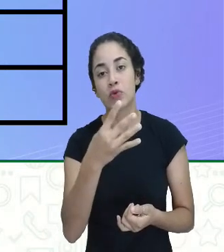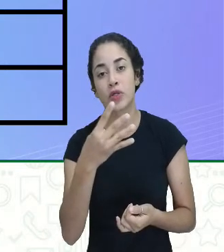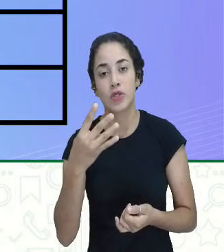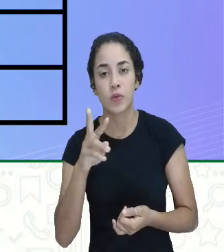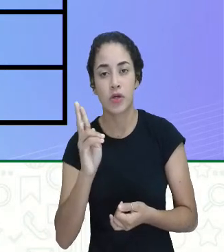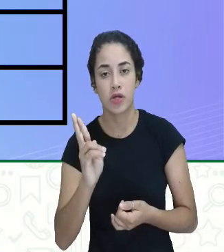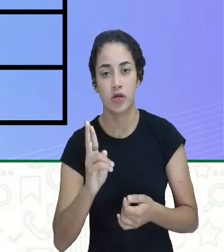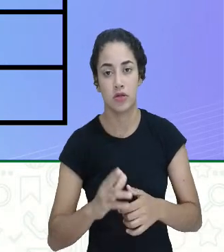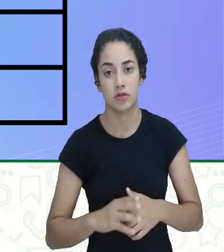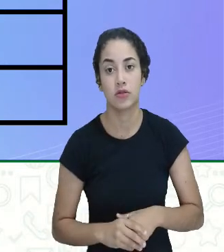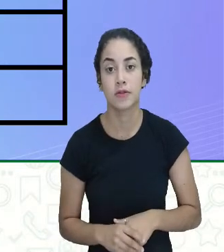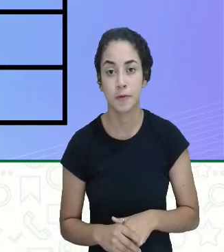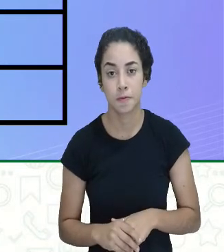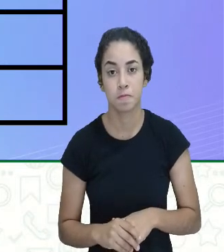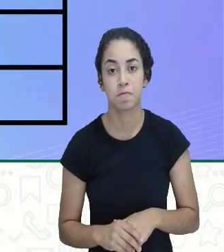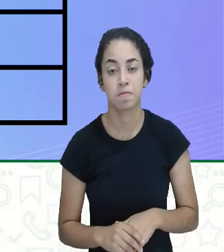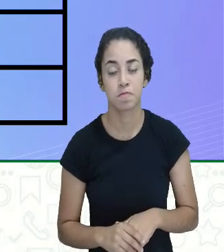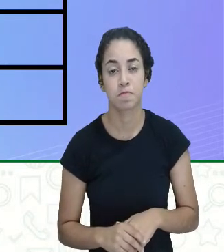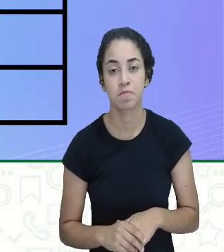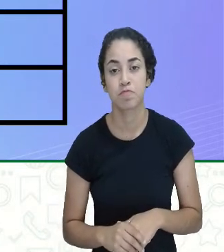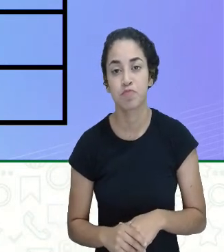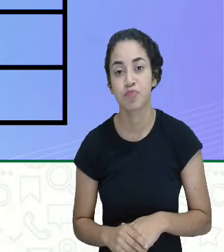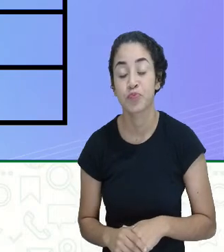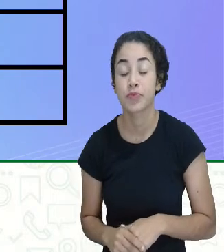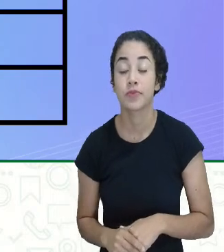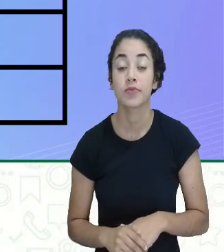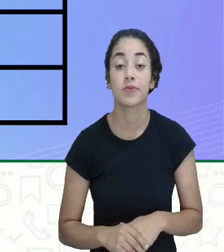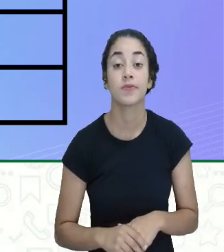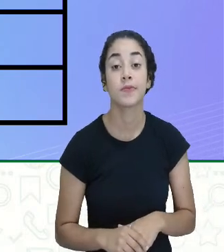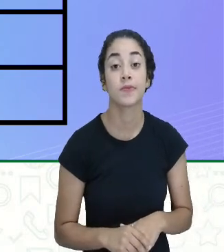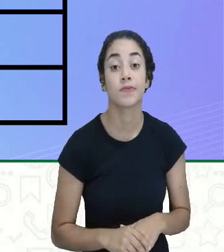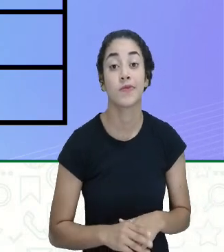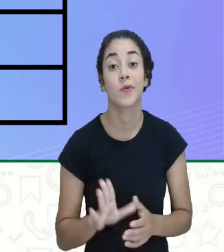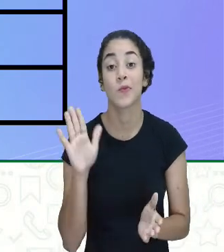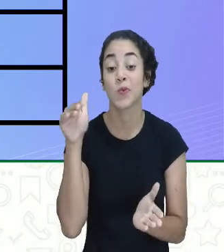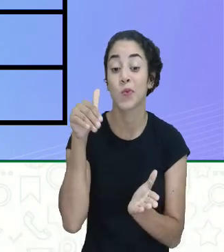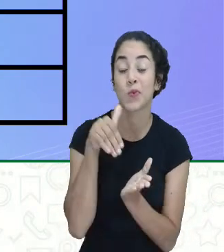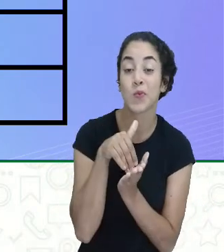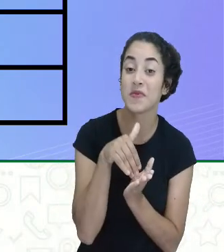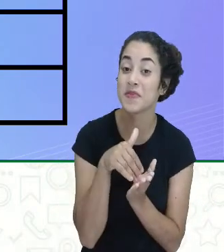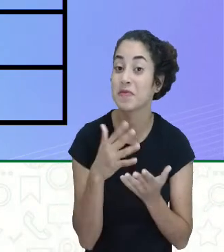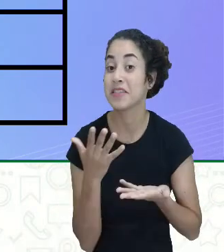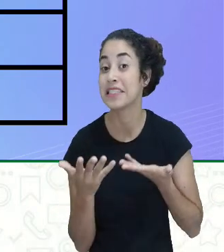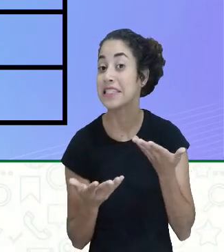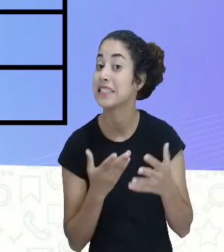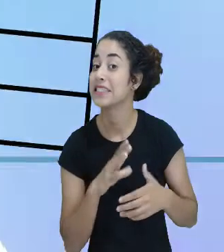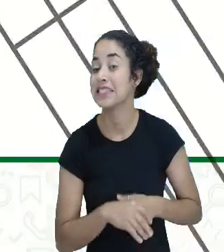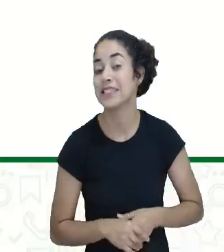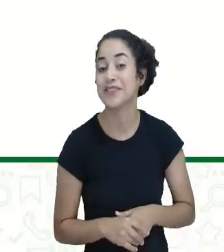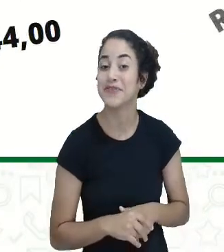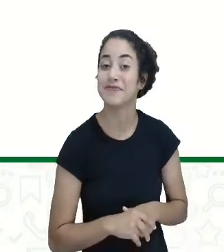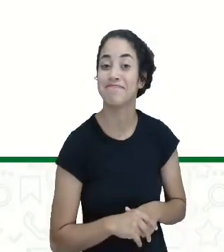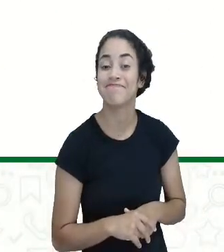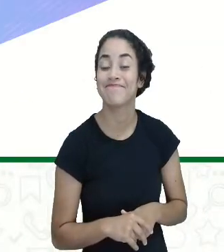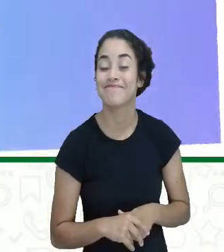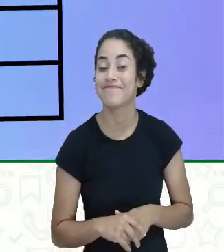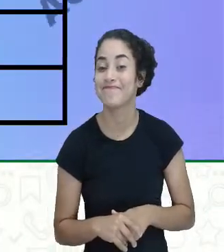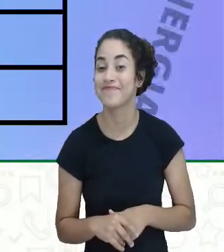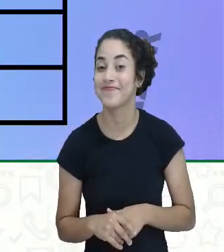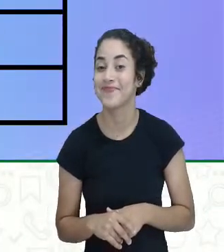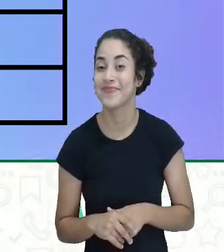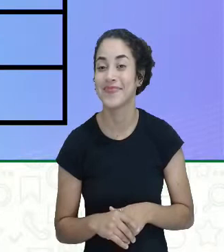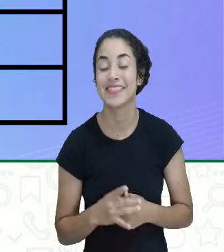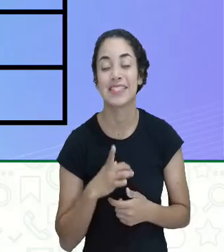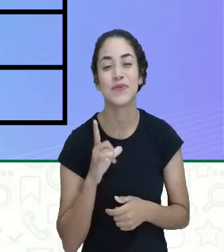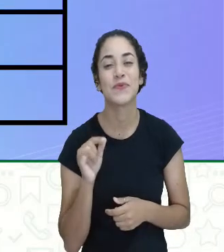244. Tá certo? E por último, eu vou ter, olha